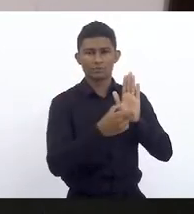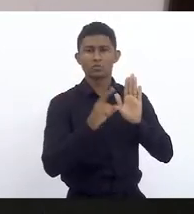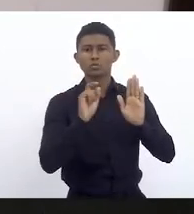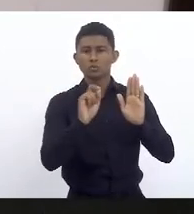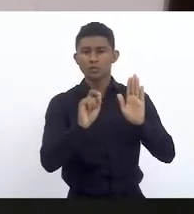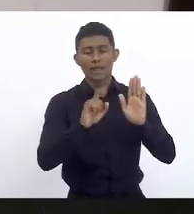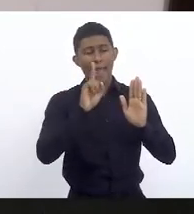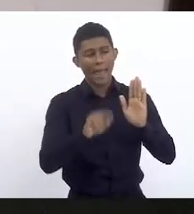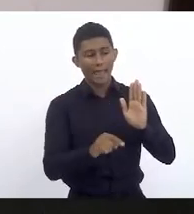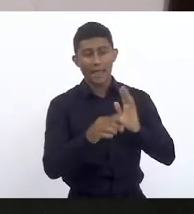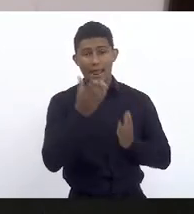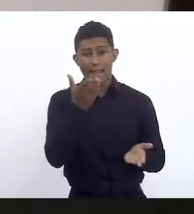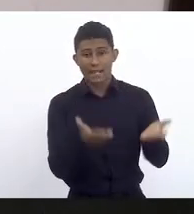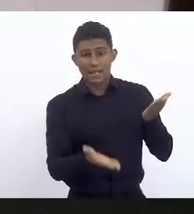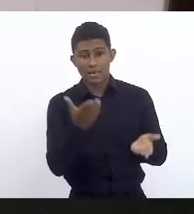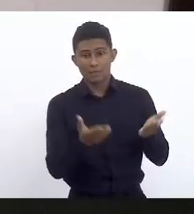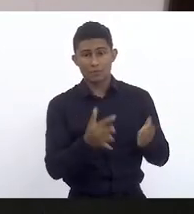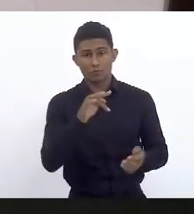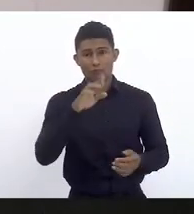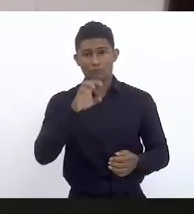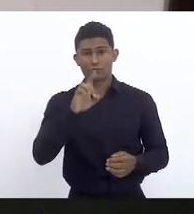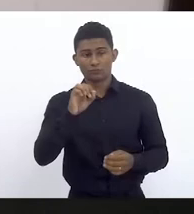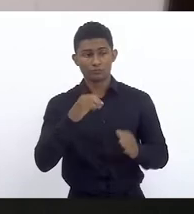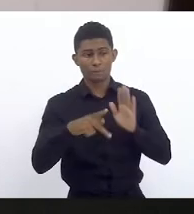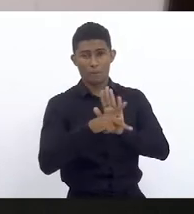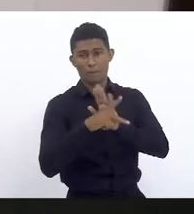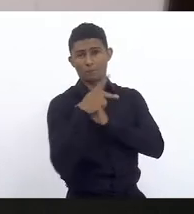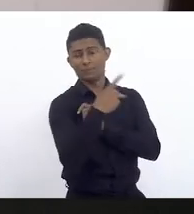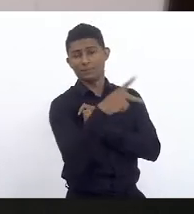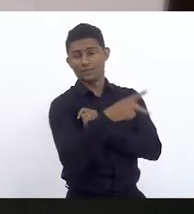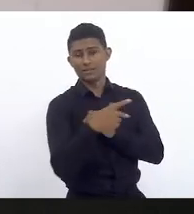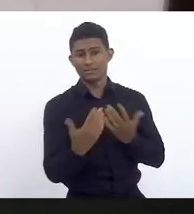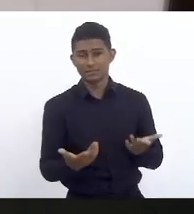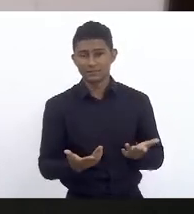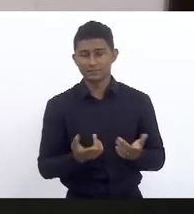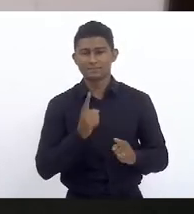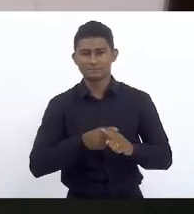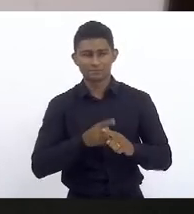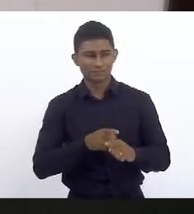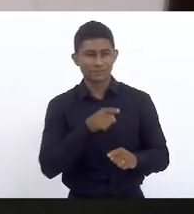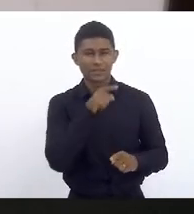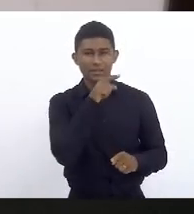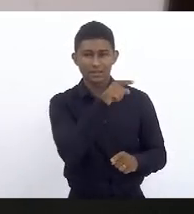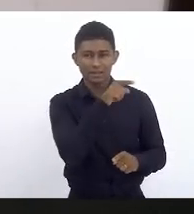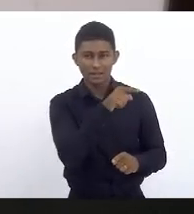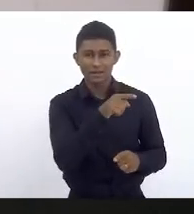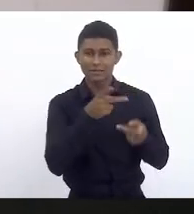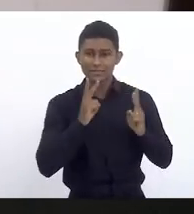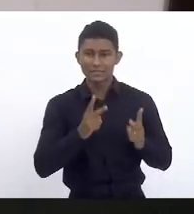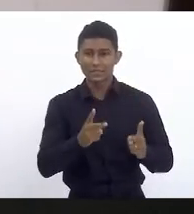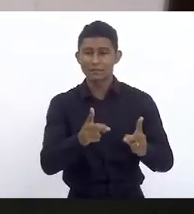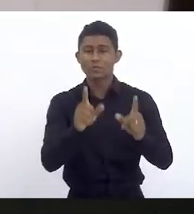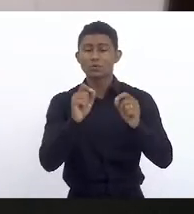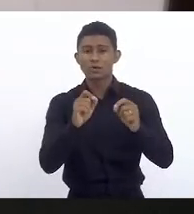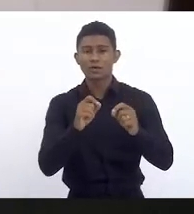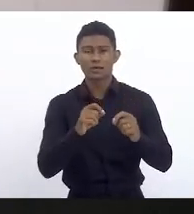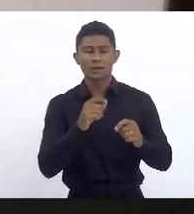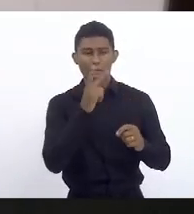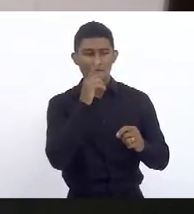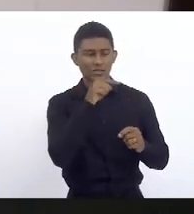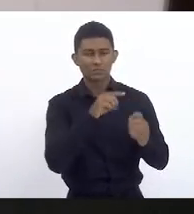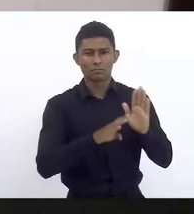do fundo, né? Porque ele é ascendente, né? Porque está sempre um ano seguinte com o